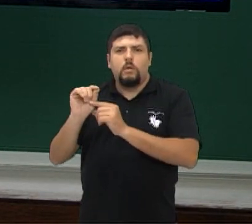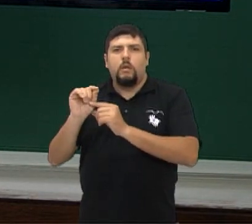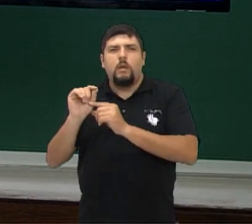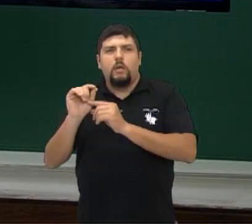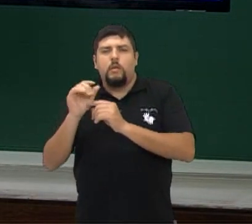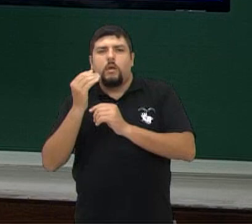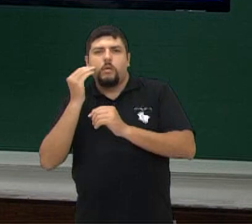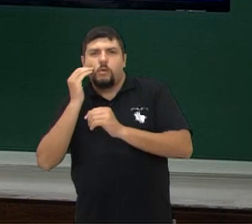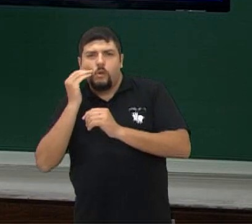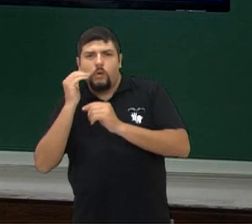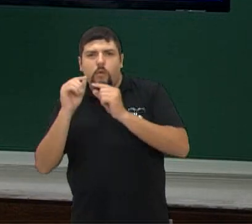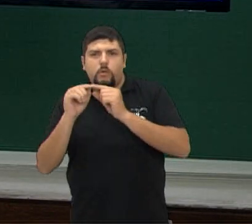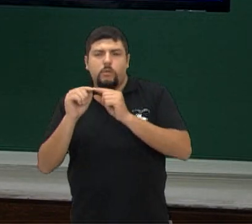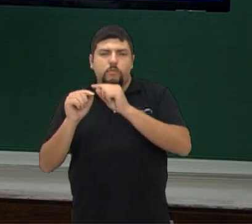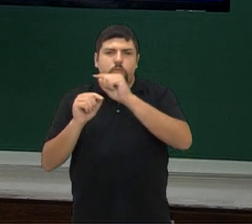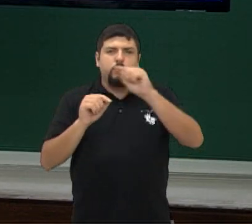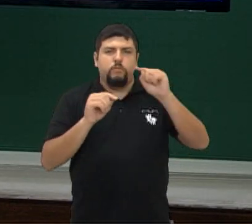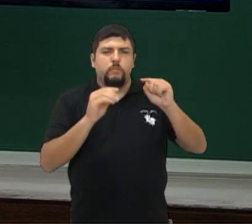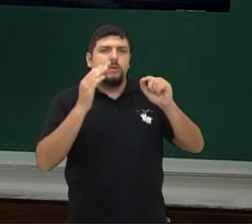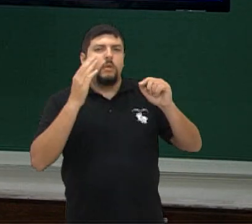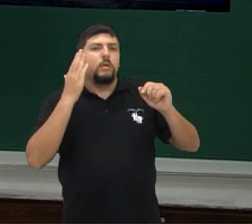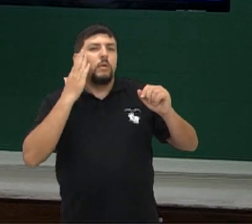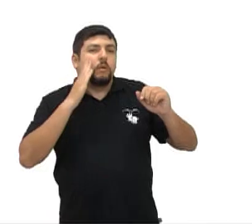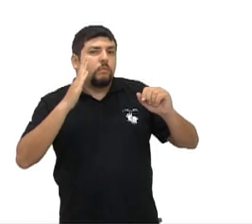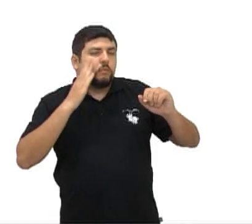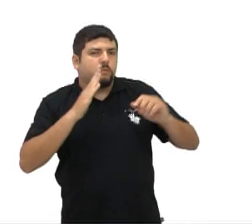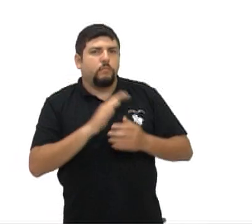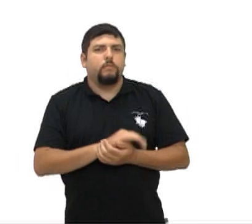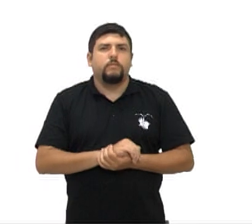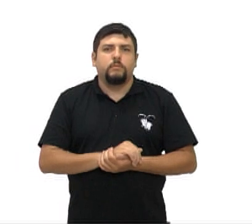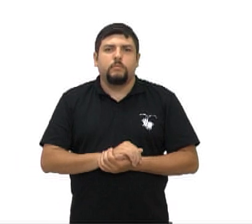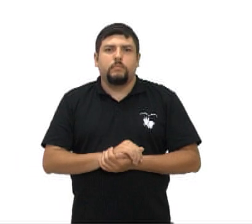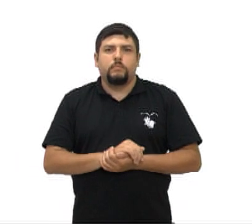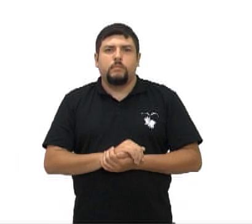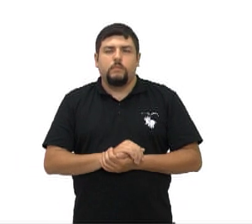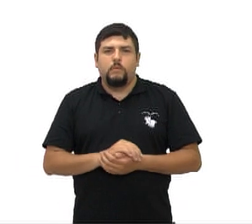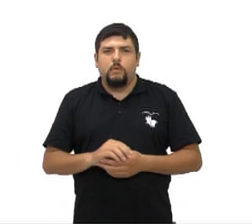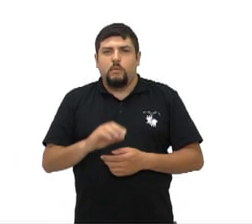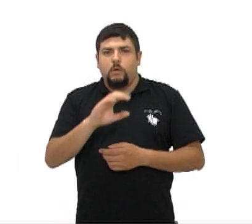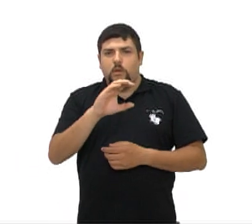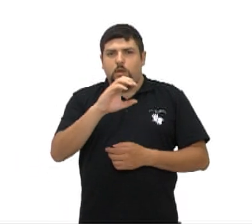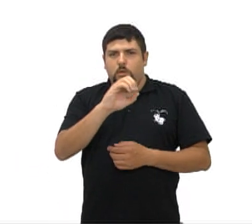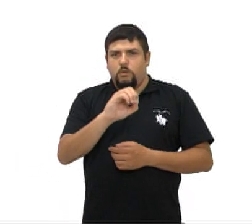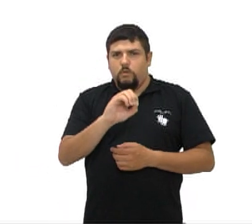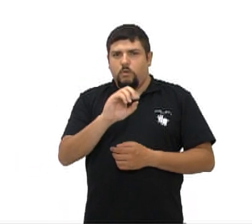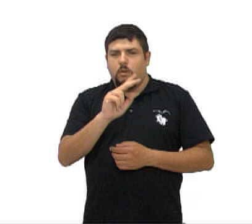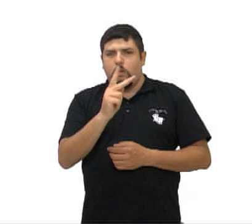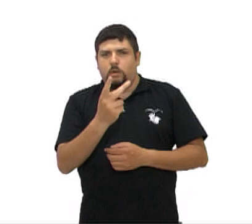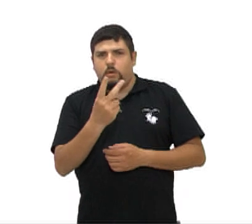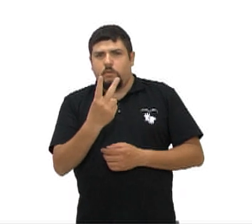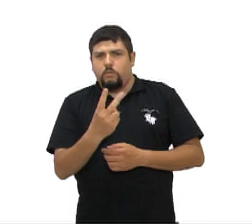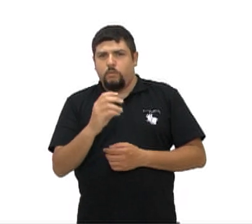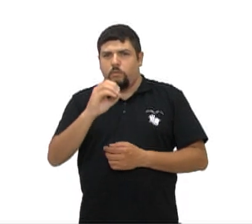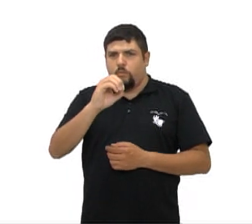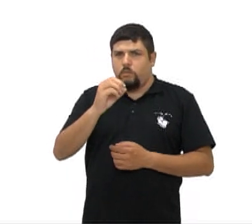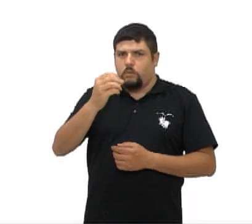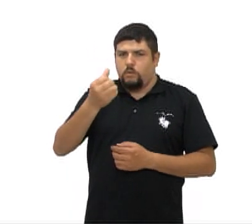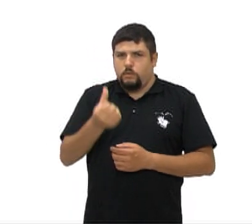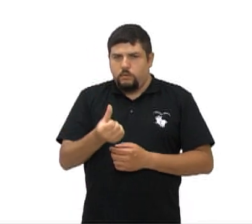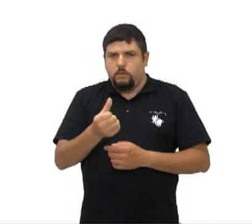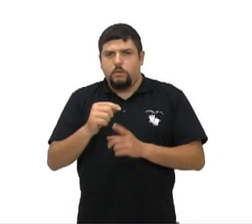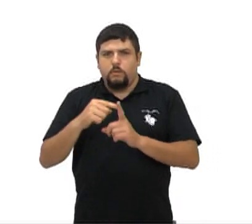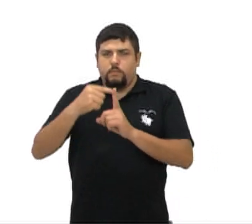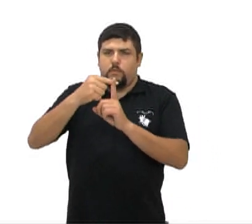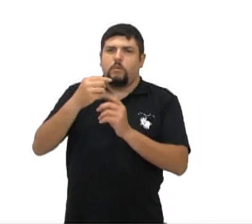Então, e aí o que é o seguinte, o produto, que é o COH2O6 2+, confere à solução a cor